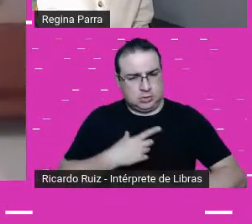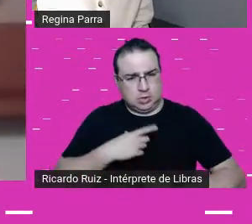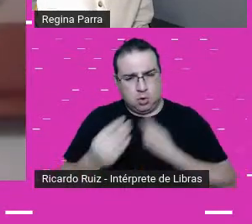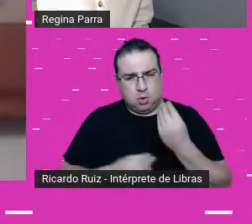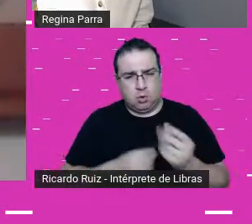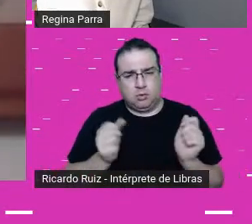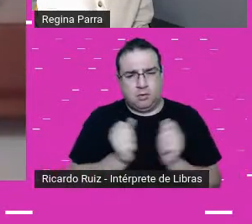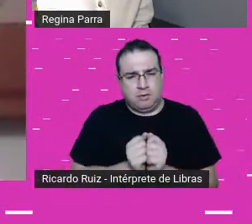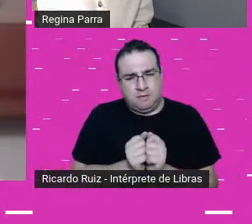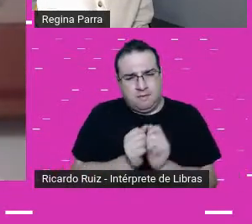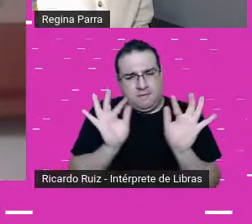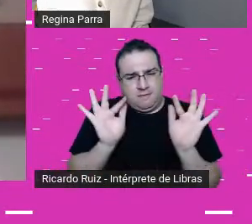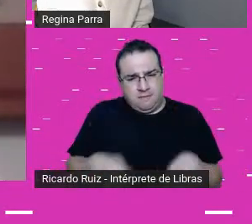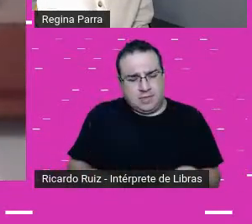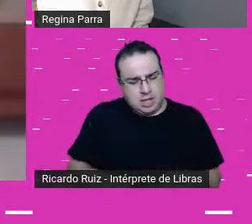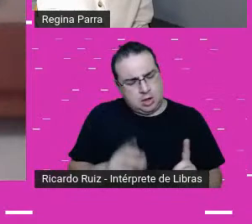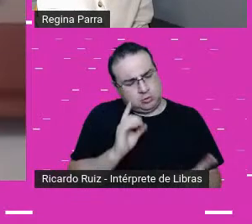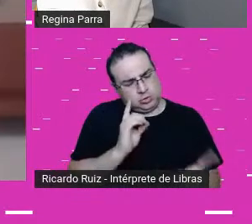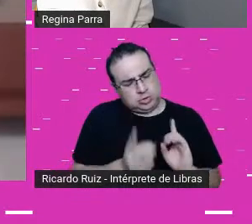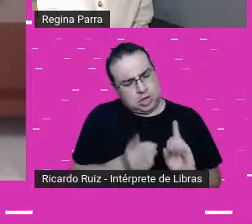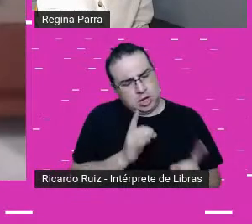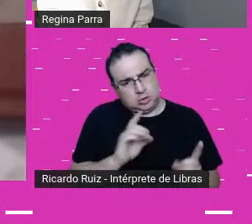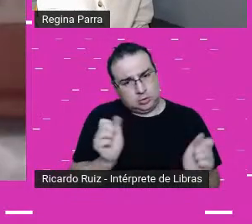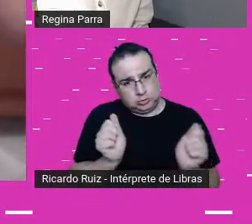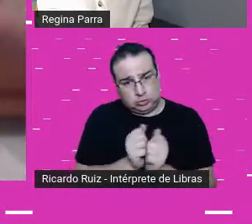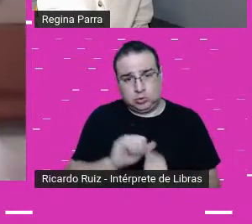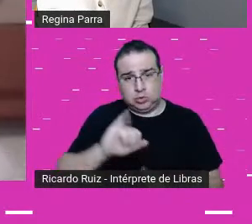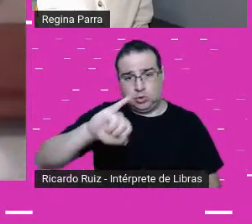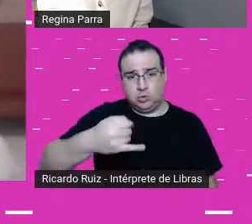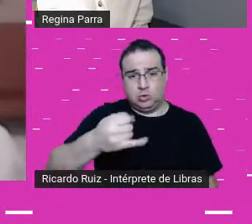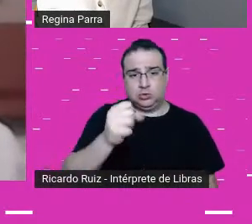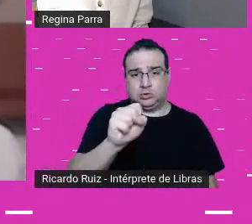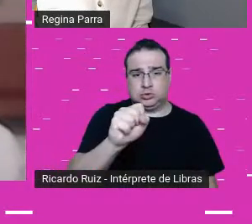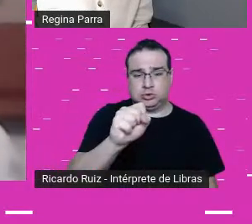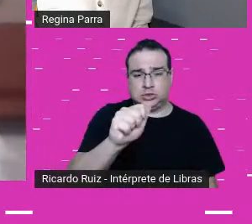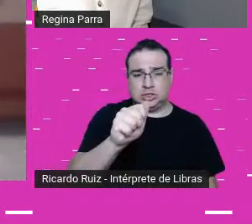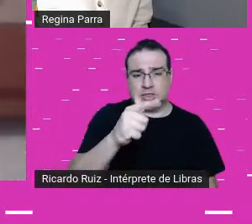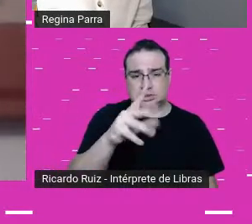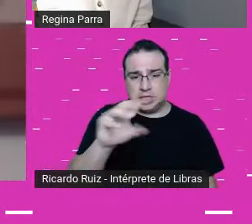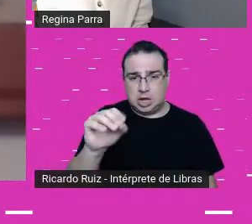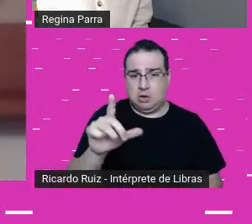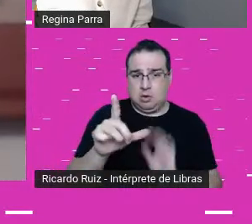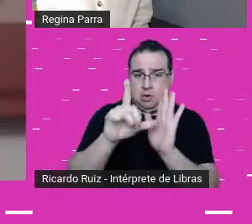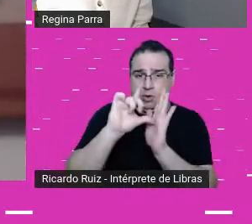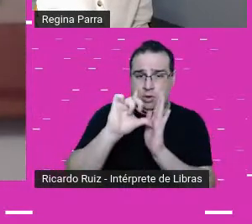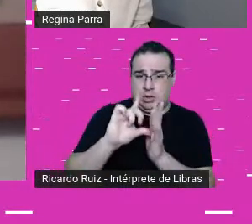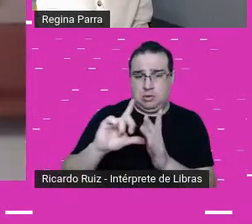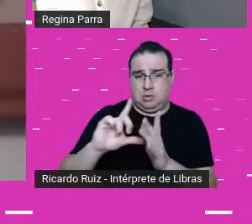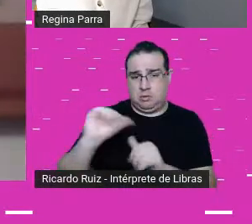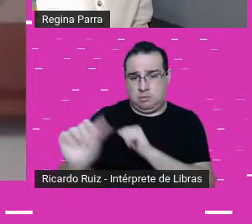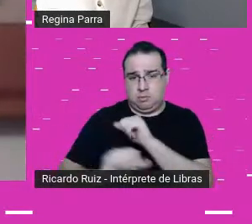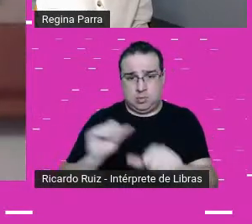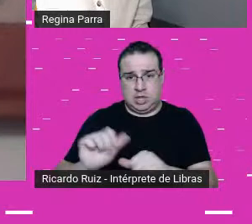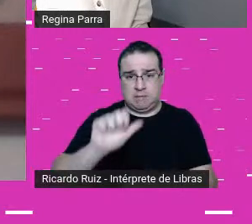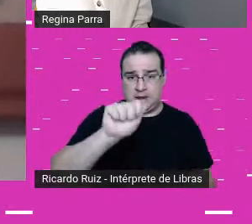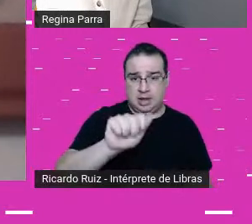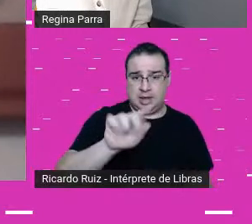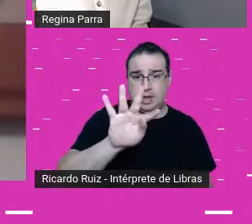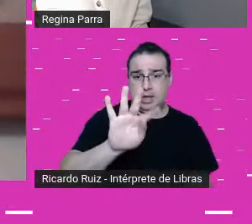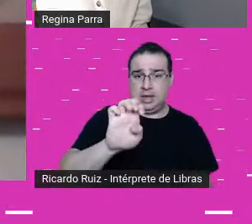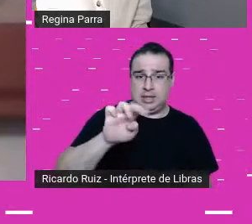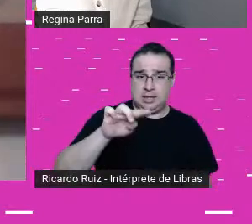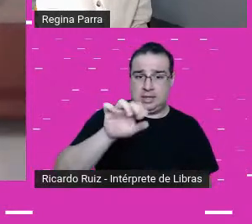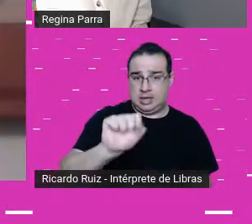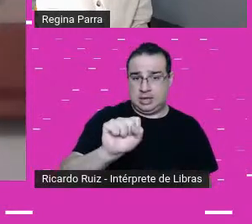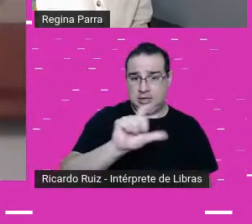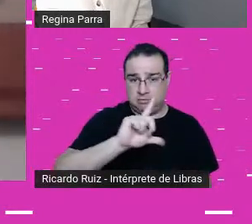último diálogo com Jasão antes de ir para Atenas,